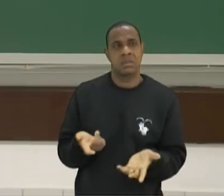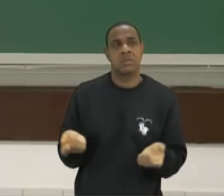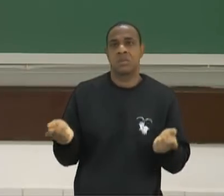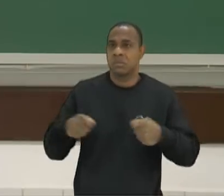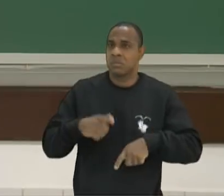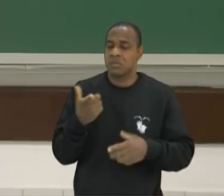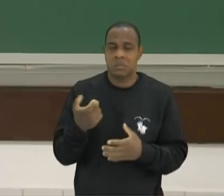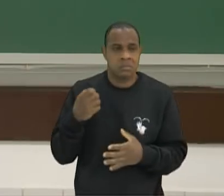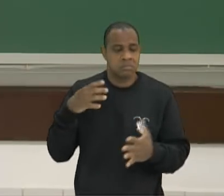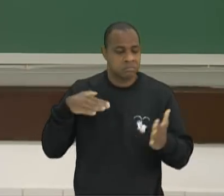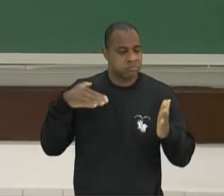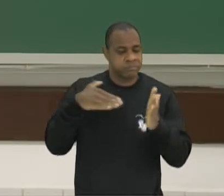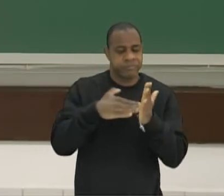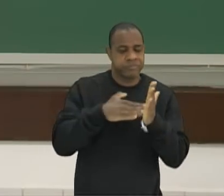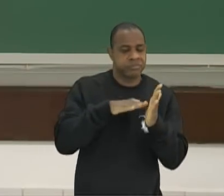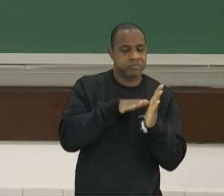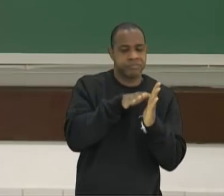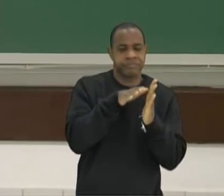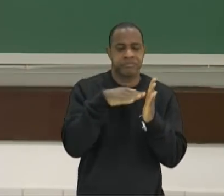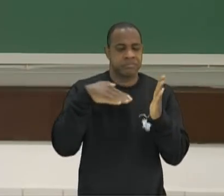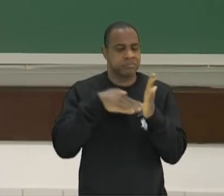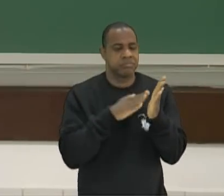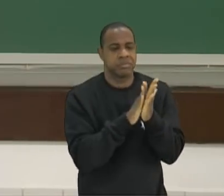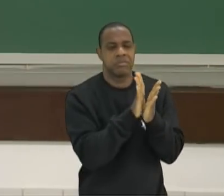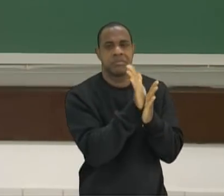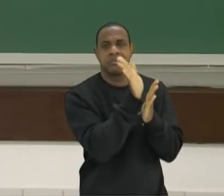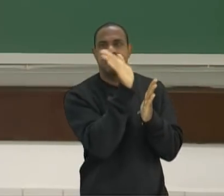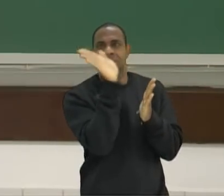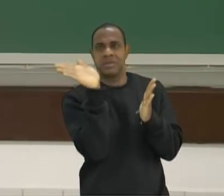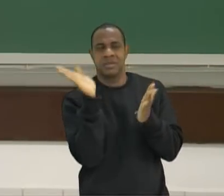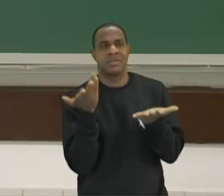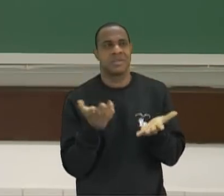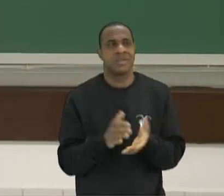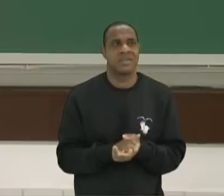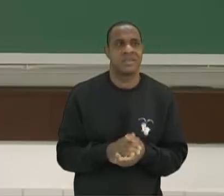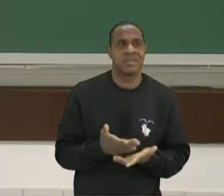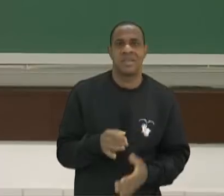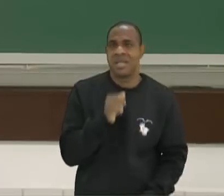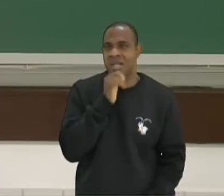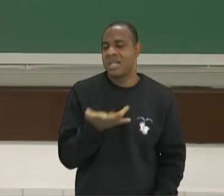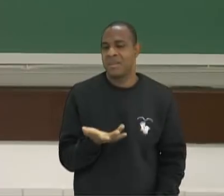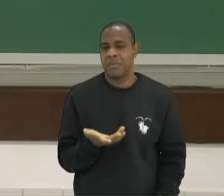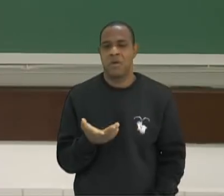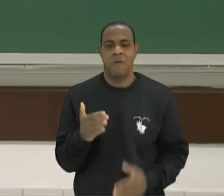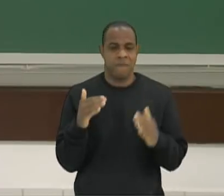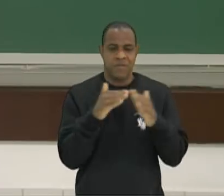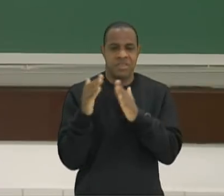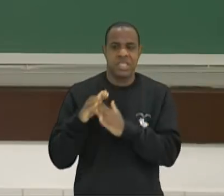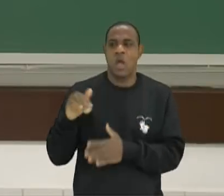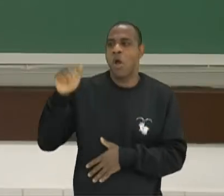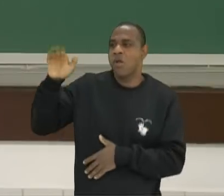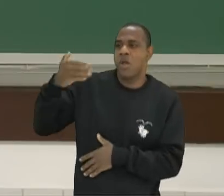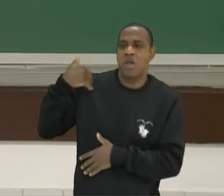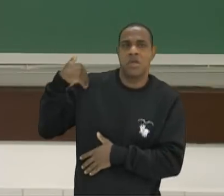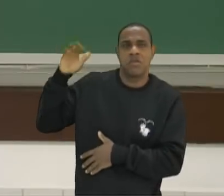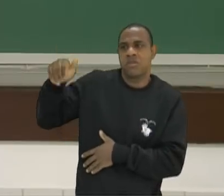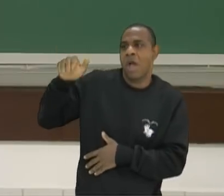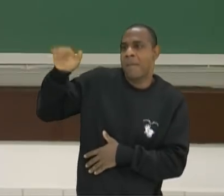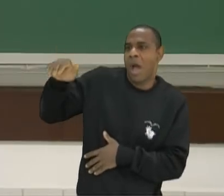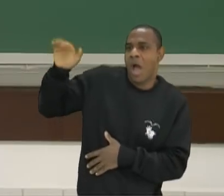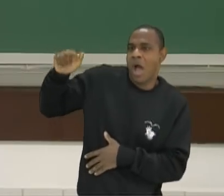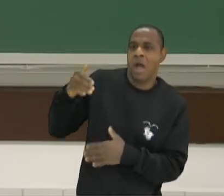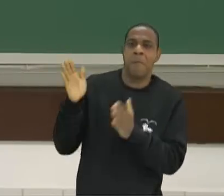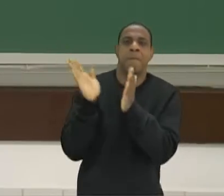o obstáculo. Aí vem a ideia da difração. Um vizinho teu chamando pelo seu nome, alguém batendo palmas no seu